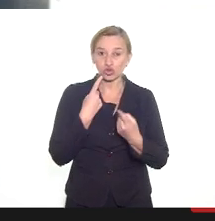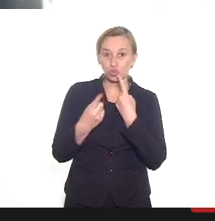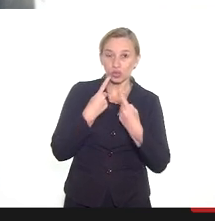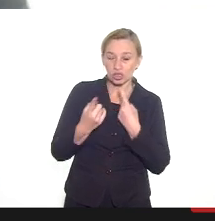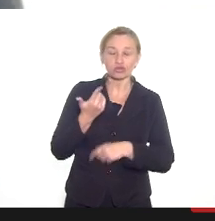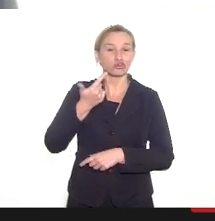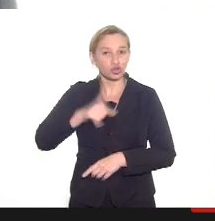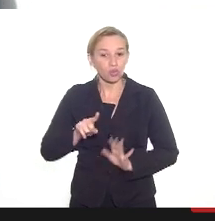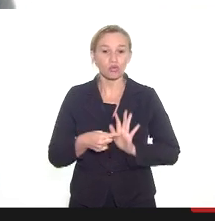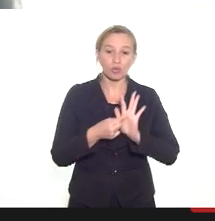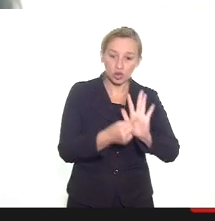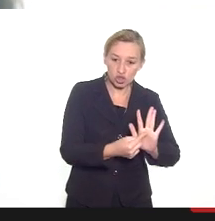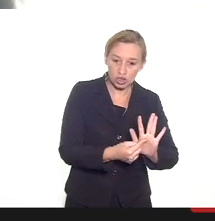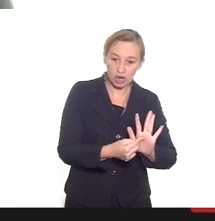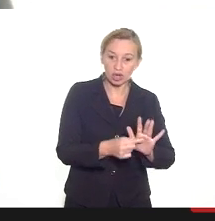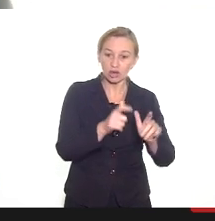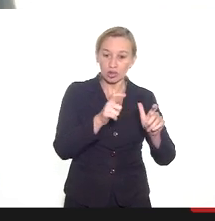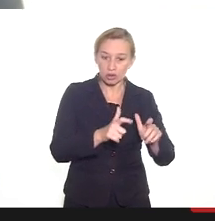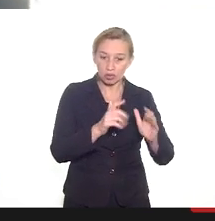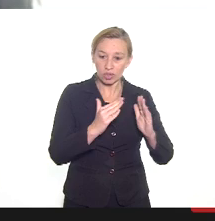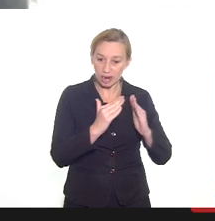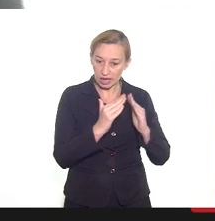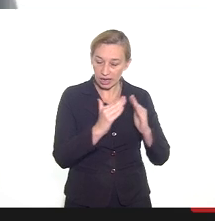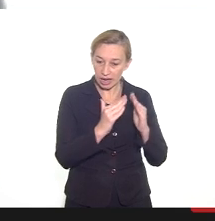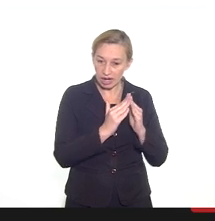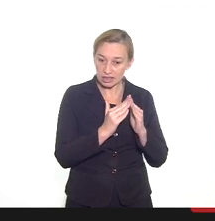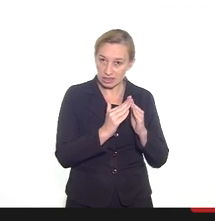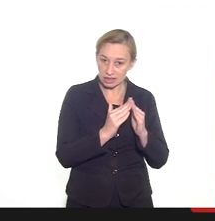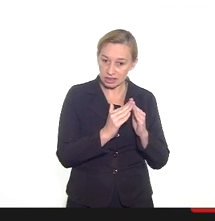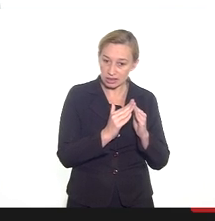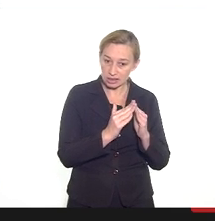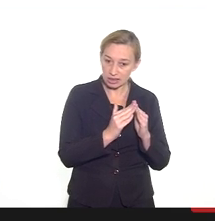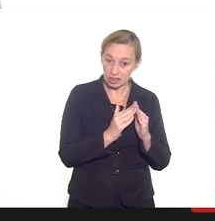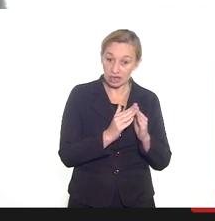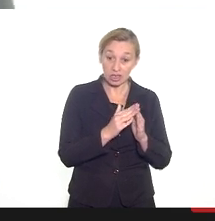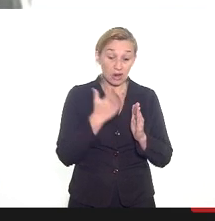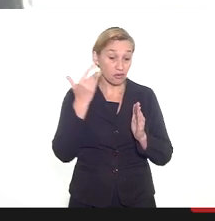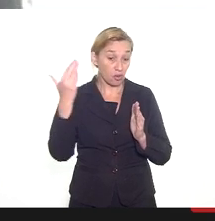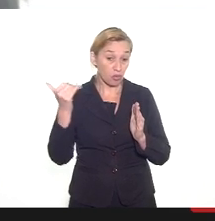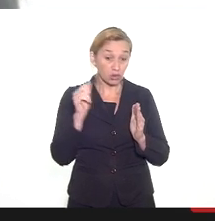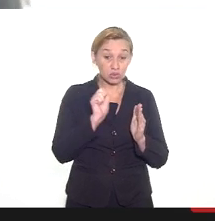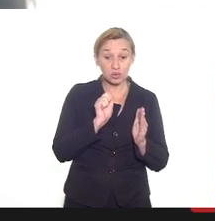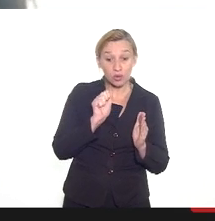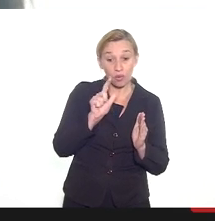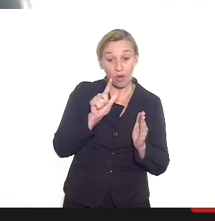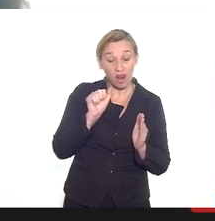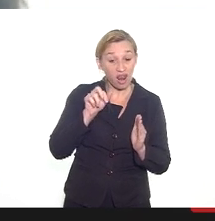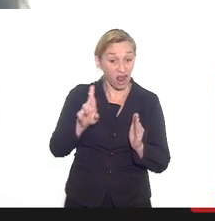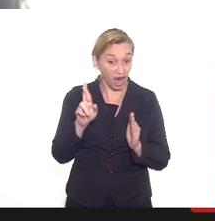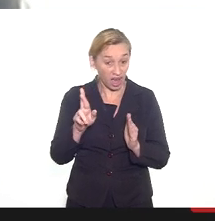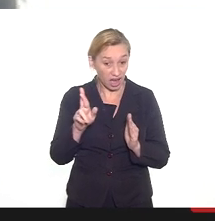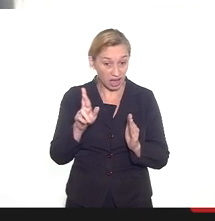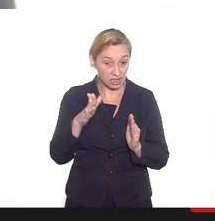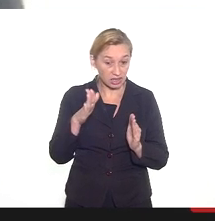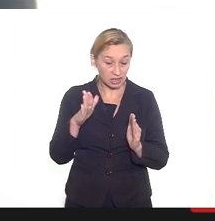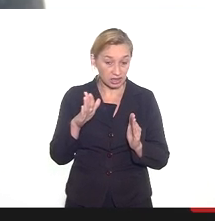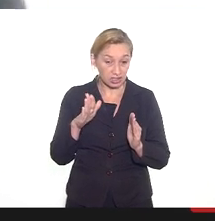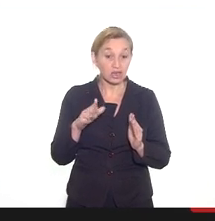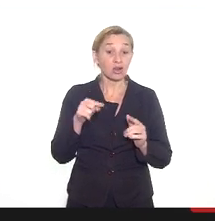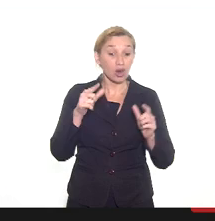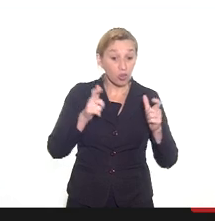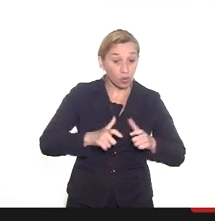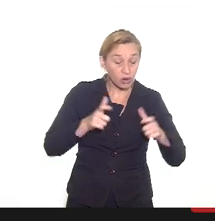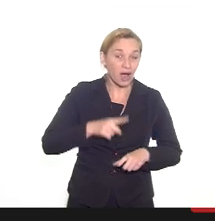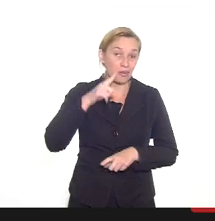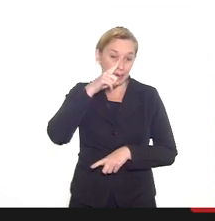fica demonstrado que o espaço doméstico, a casa, o famoso lar docilar, é potencialmente um lugar